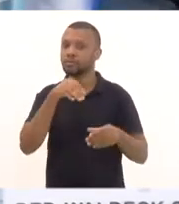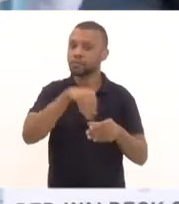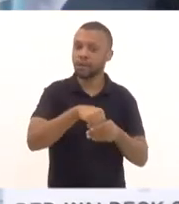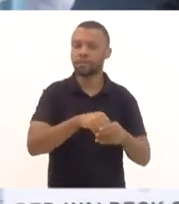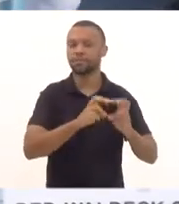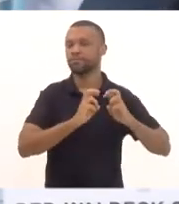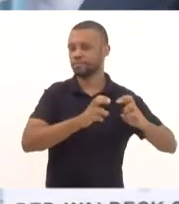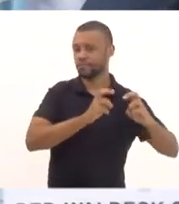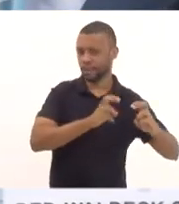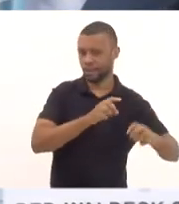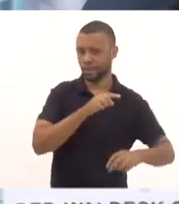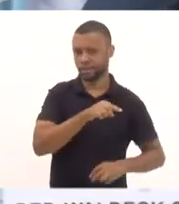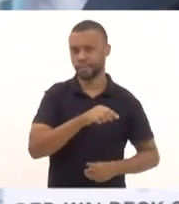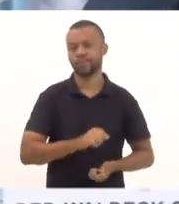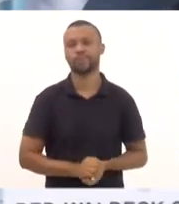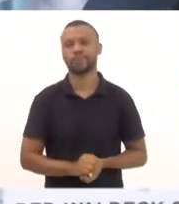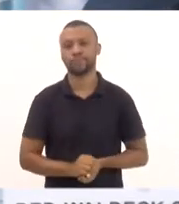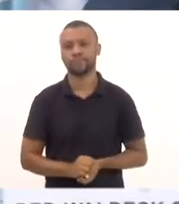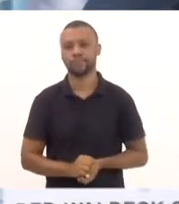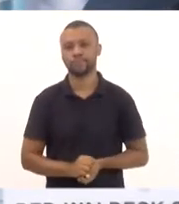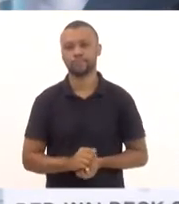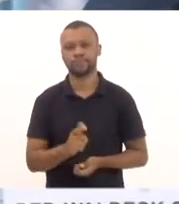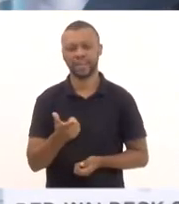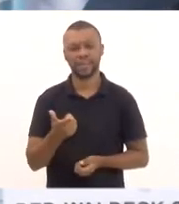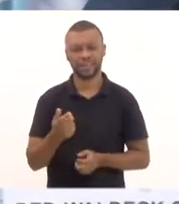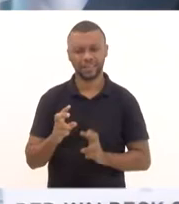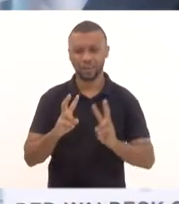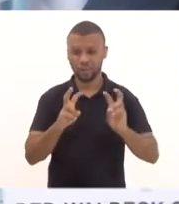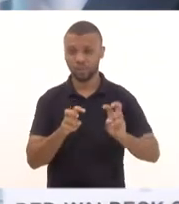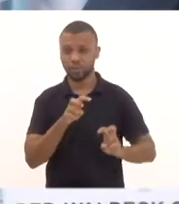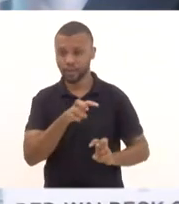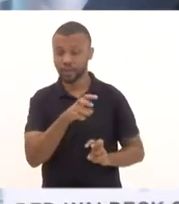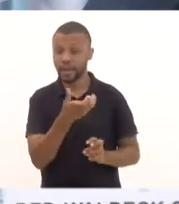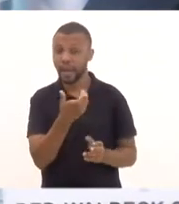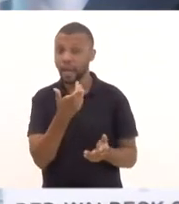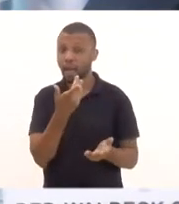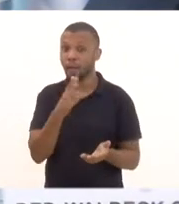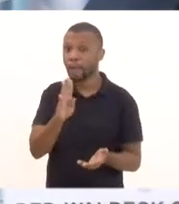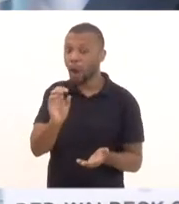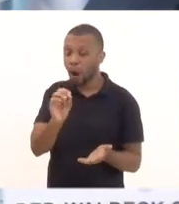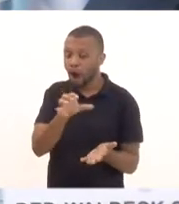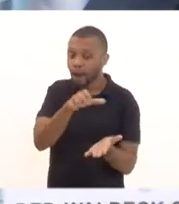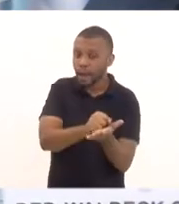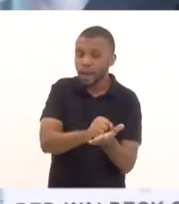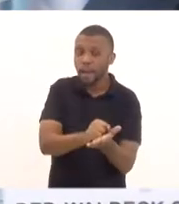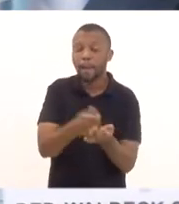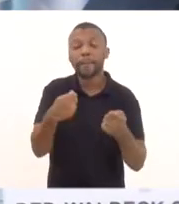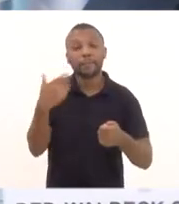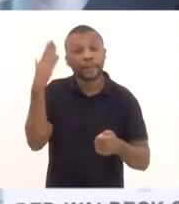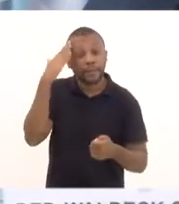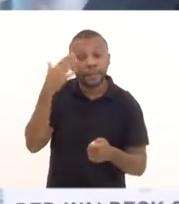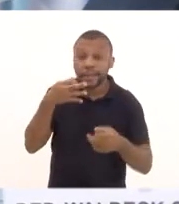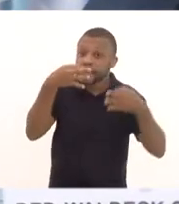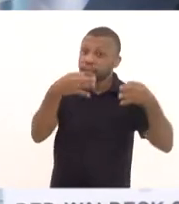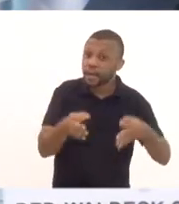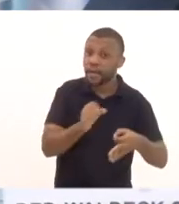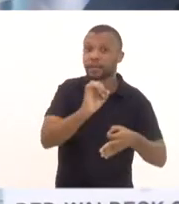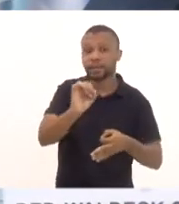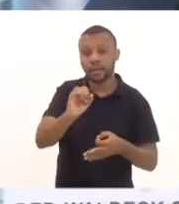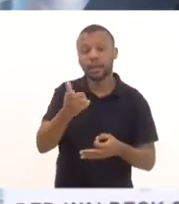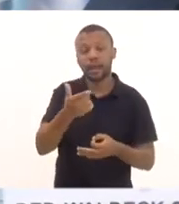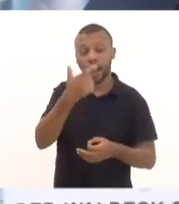crimes e essa questão da F de requerer esse registro porque nós temos saber realmente se isso foi registrado na delegacia